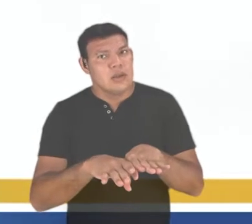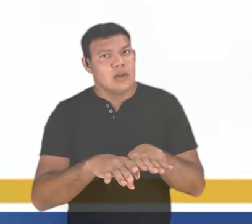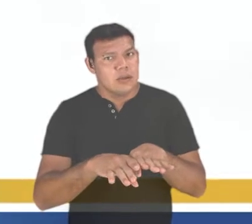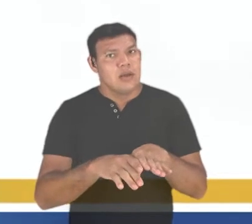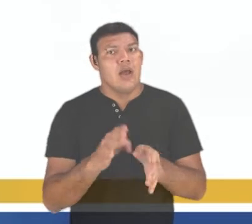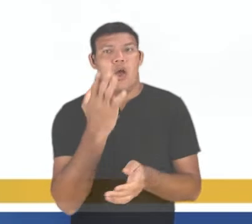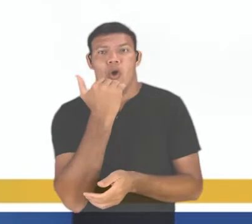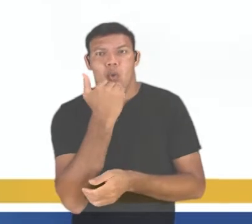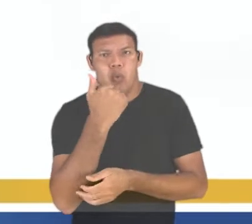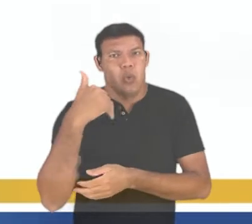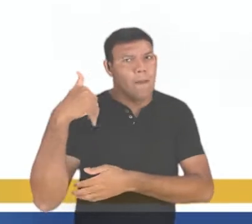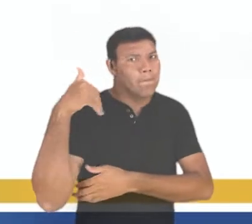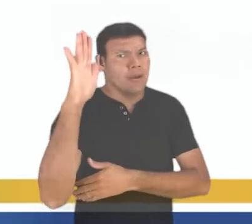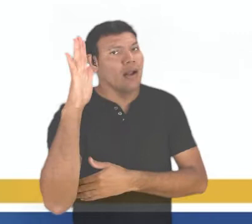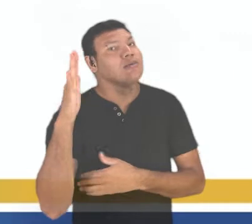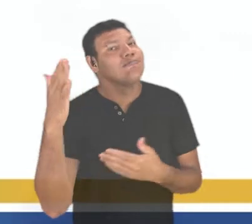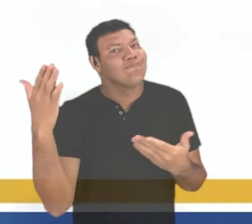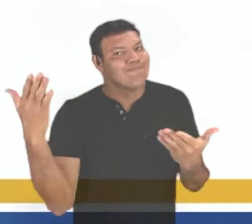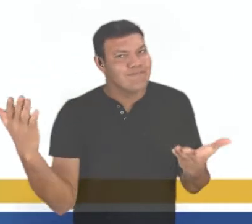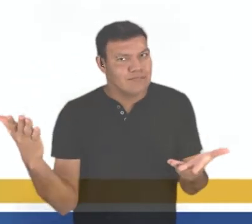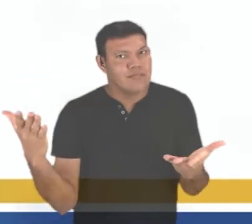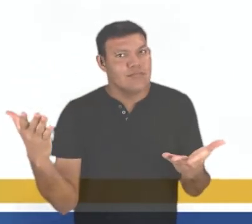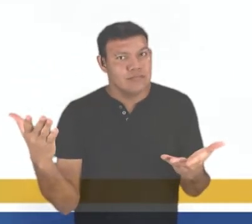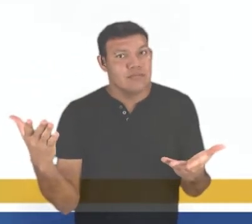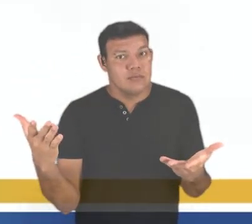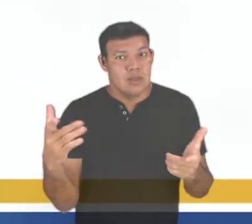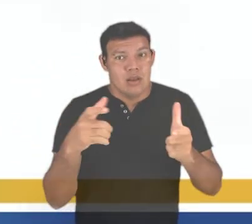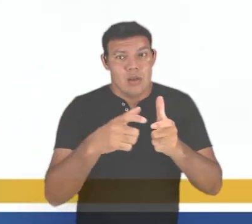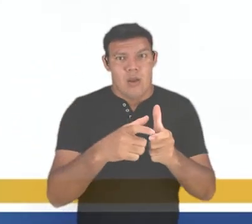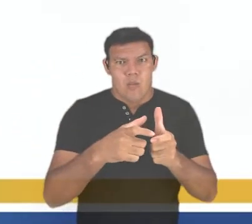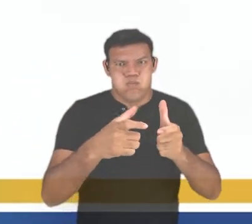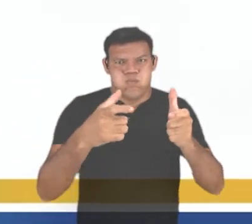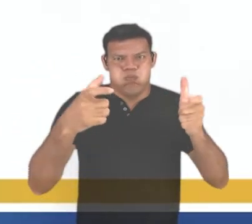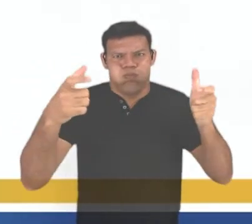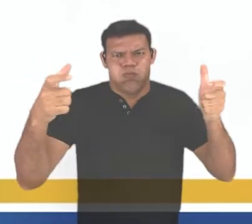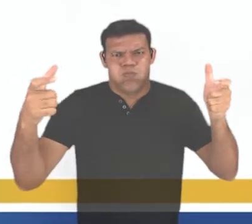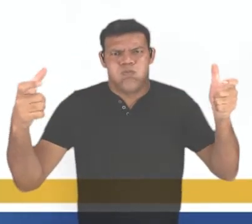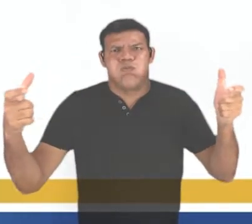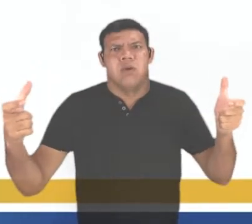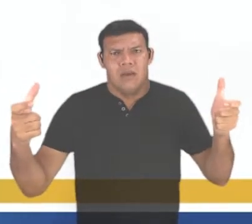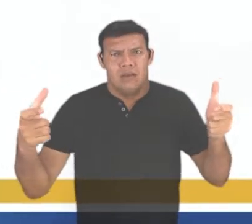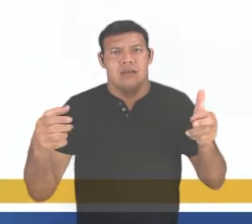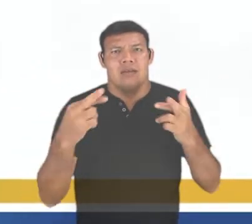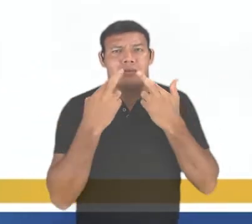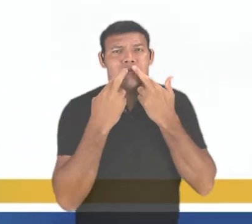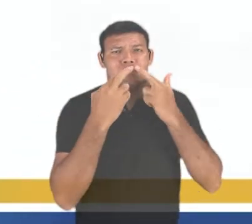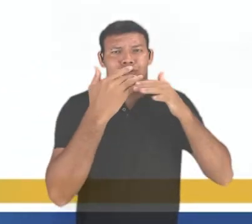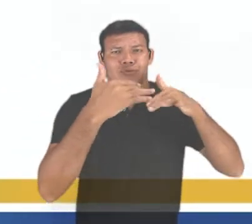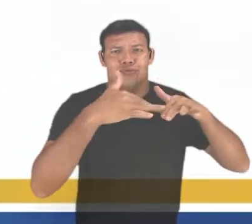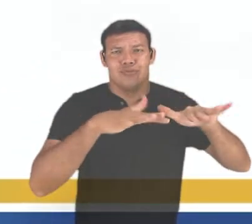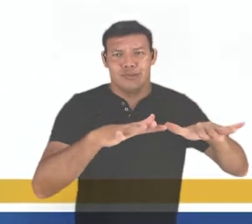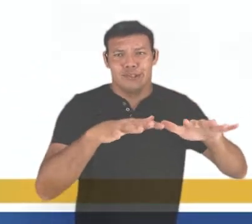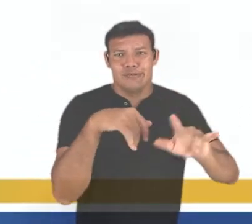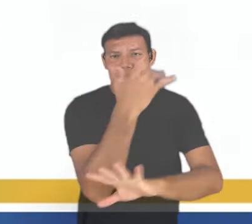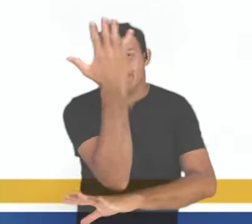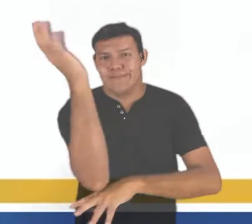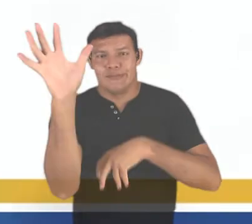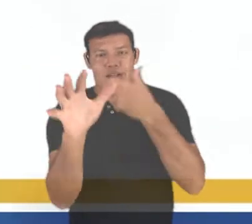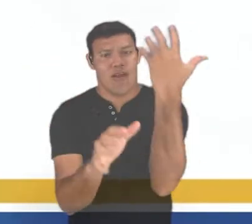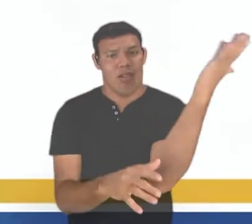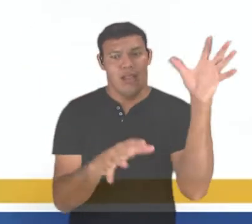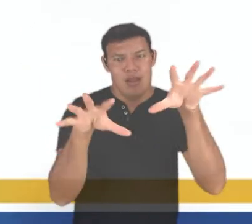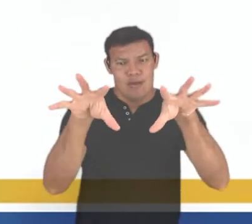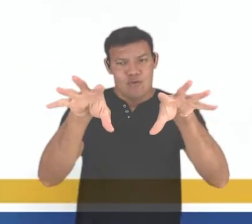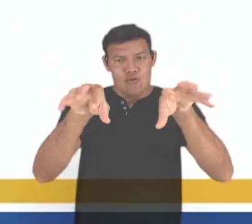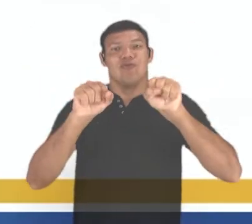Da natureza. Então, quanto maior será uma população, mais recursos serão tirados do meio ambiente.